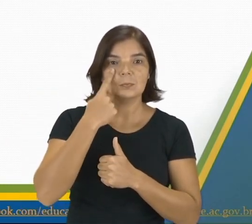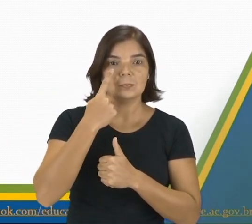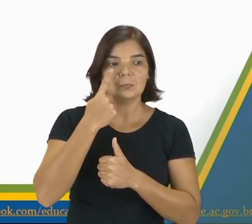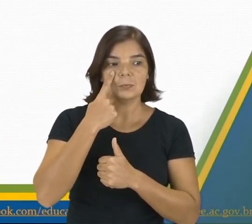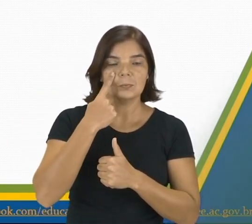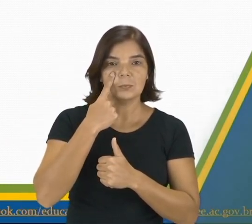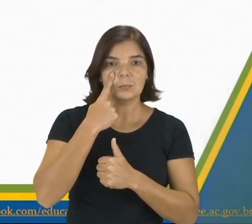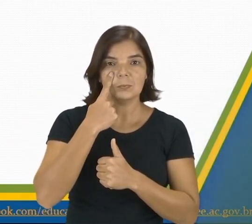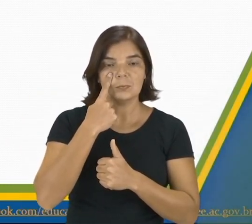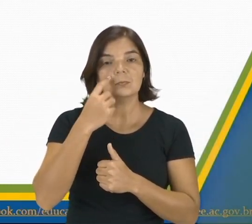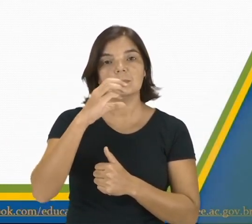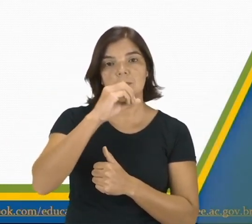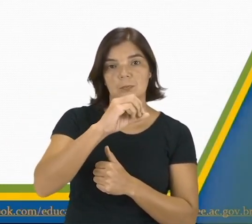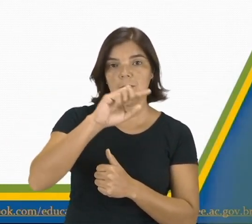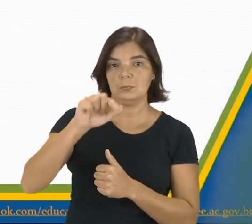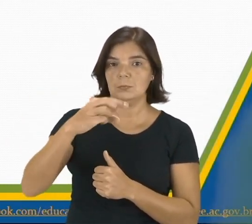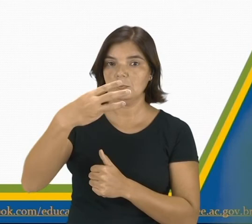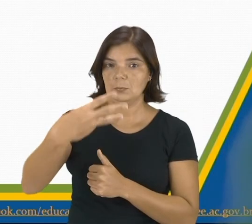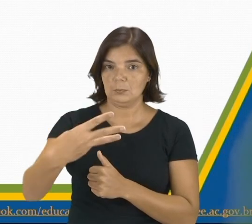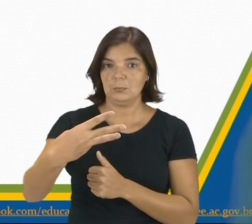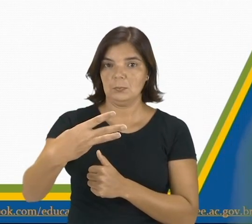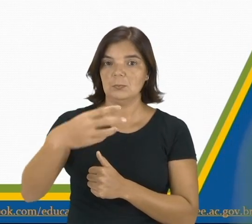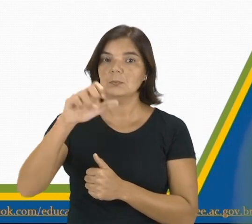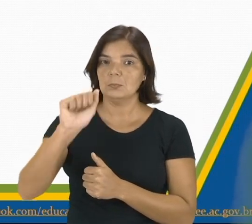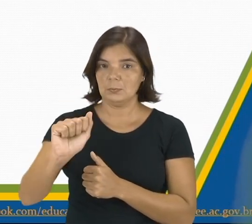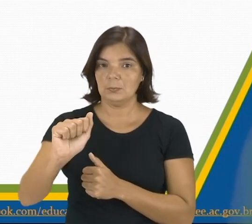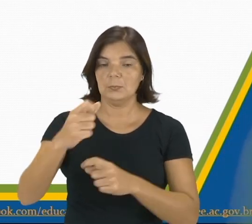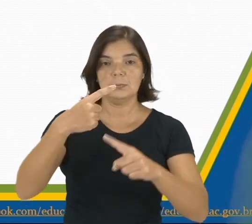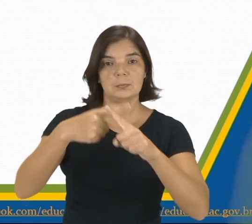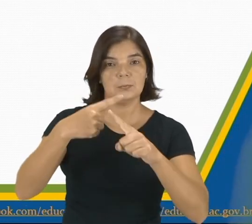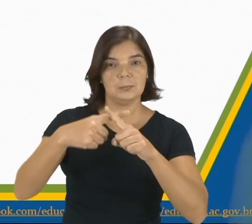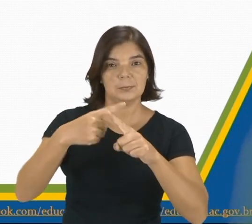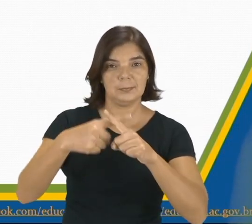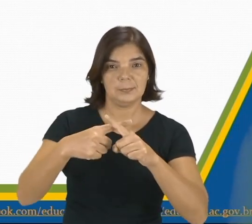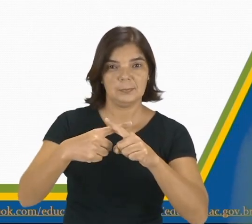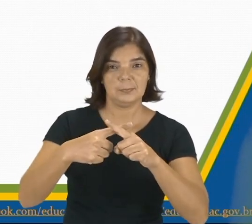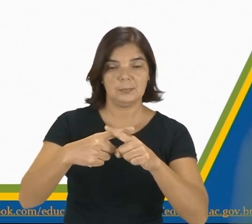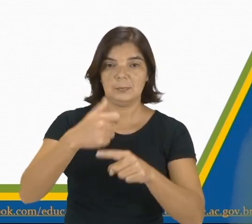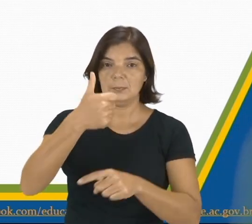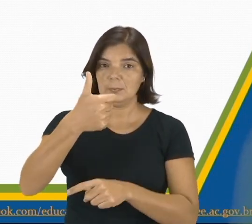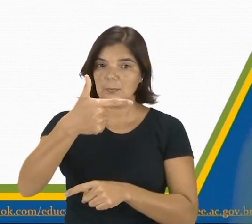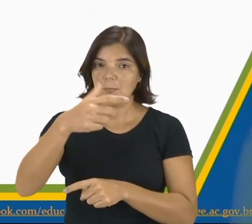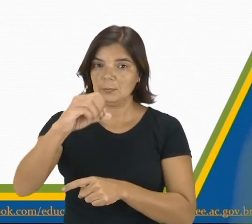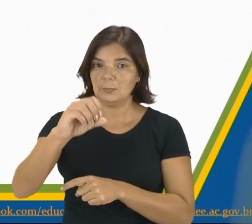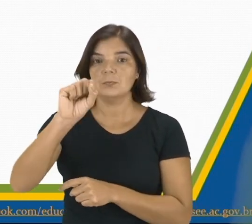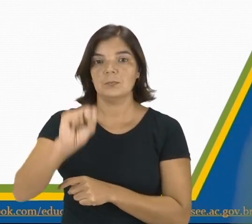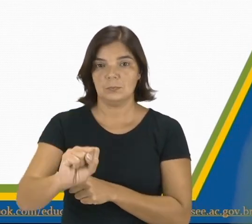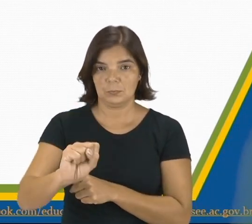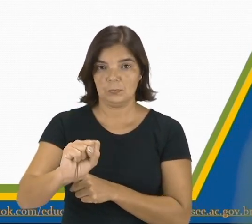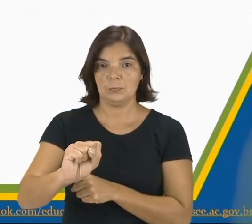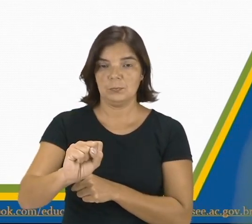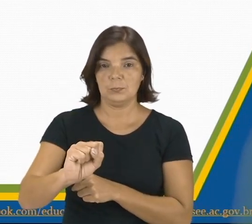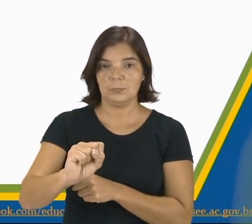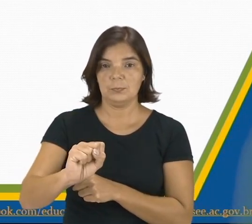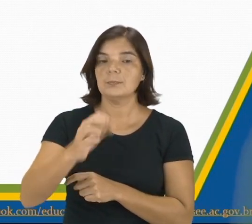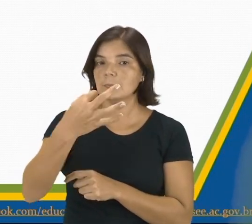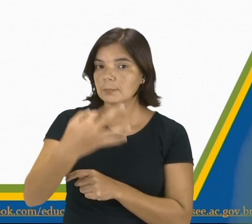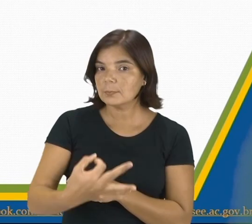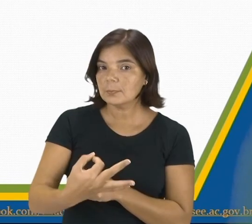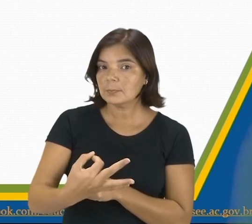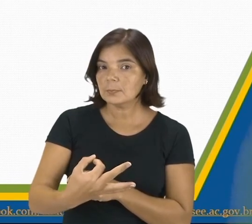Q igual a 0,3 amperes vezes 120 segundos,